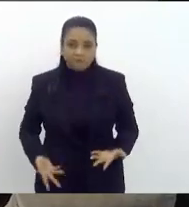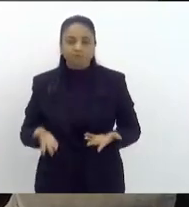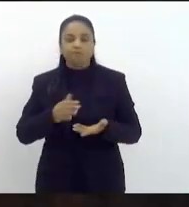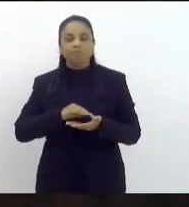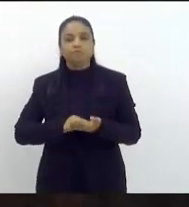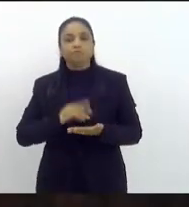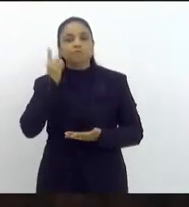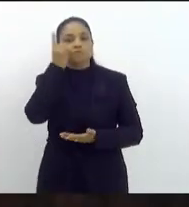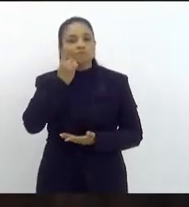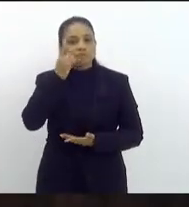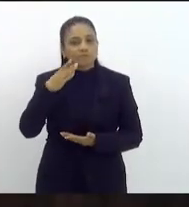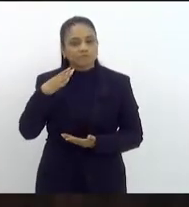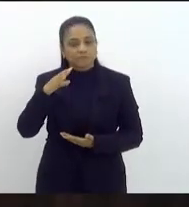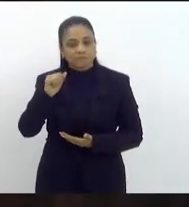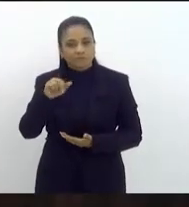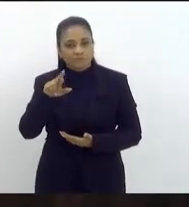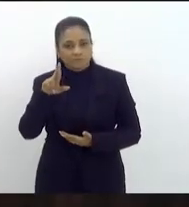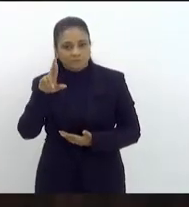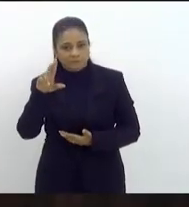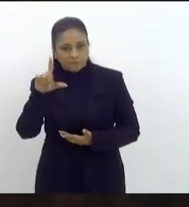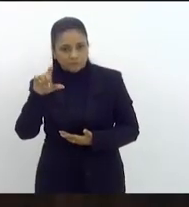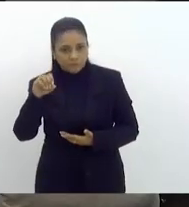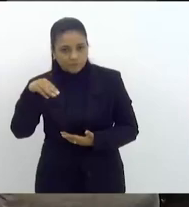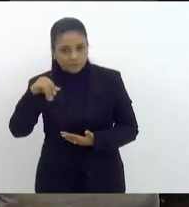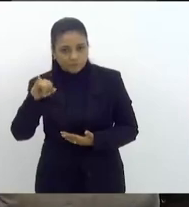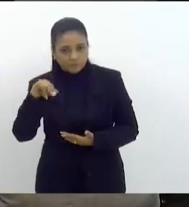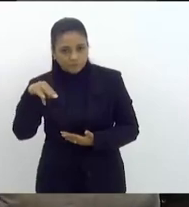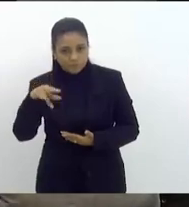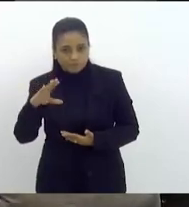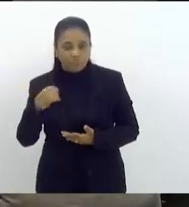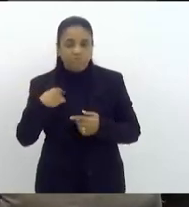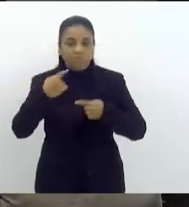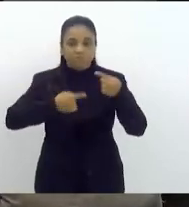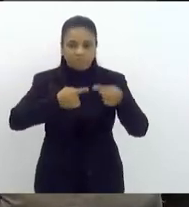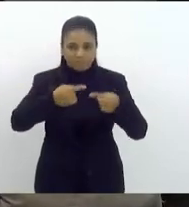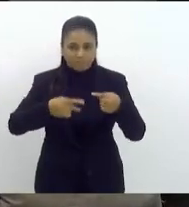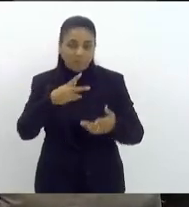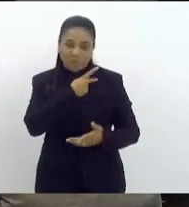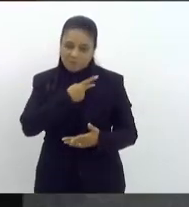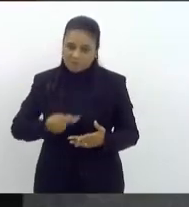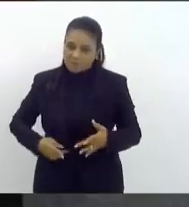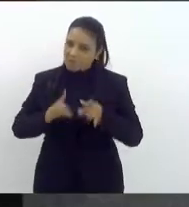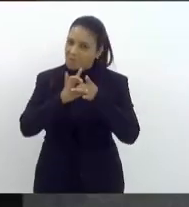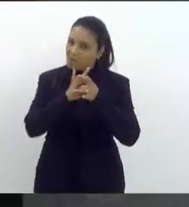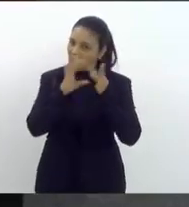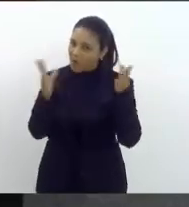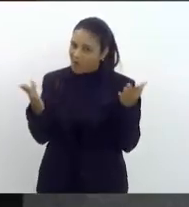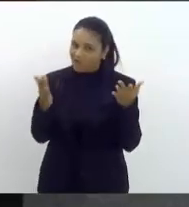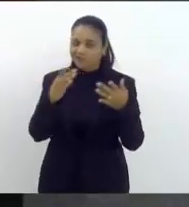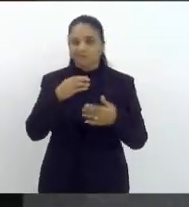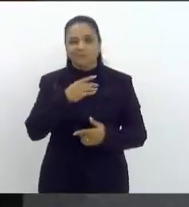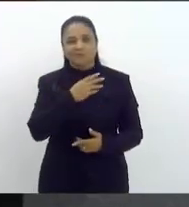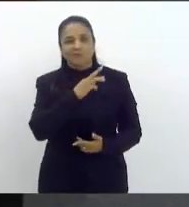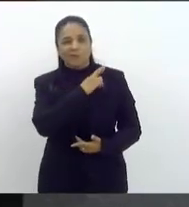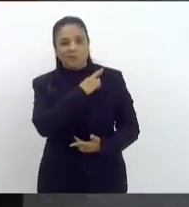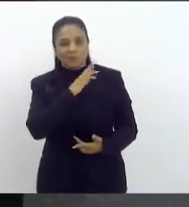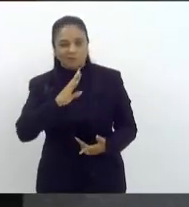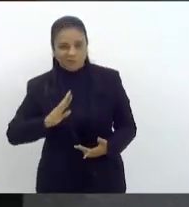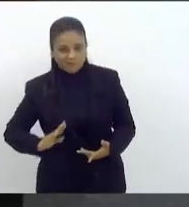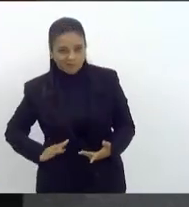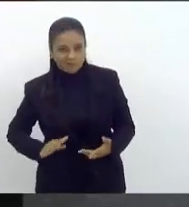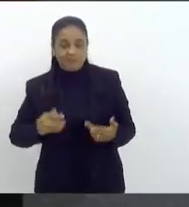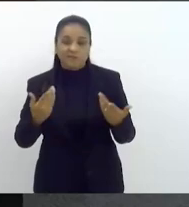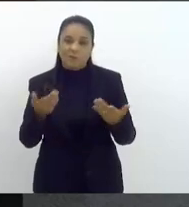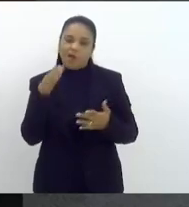deputado Carlos mic por favor para discutir Presidente democrático Rodrigo Bacelar venho aqui rapidamente